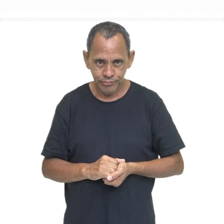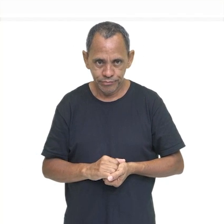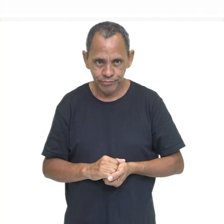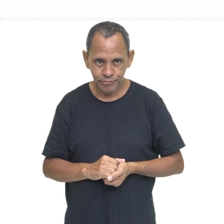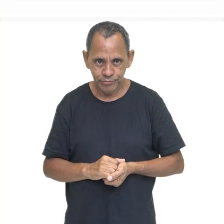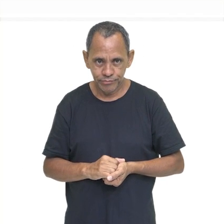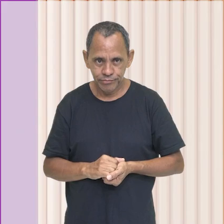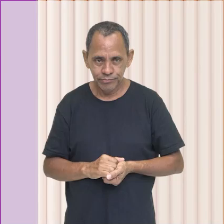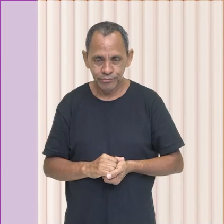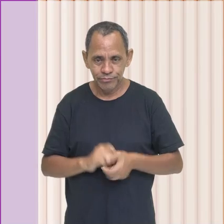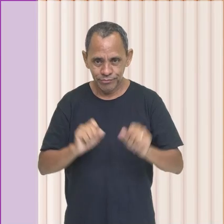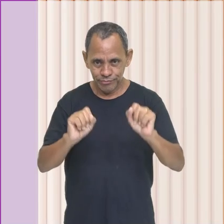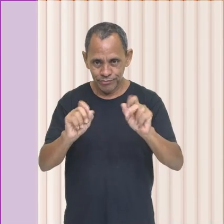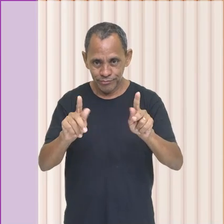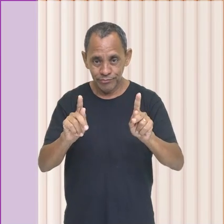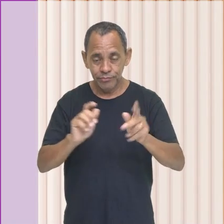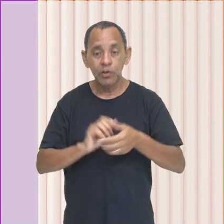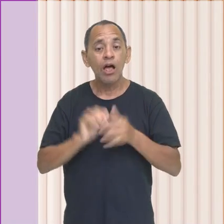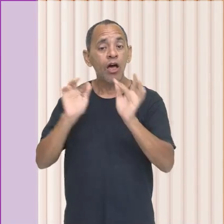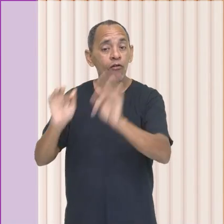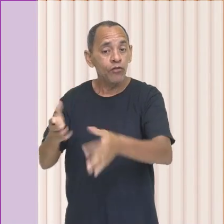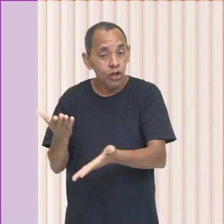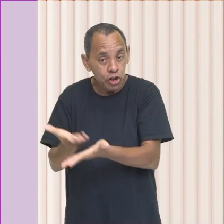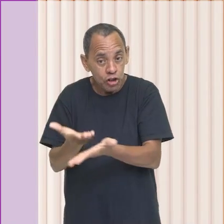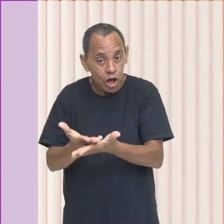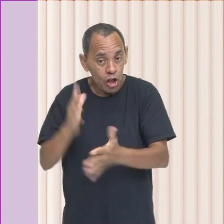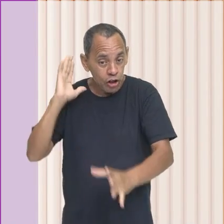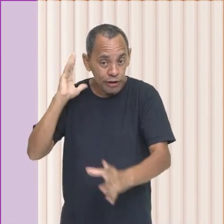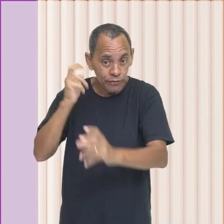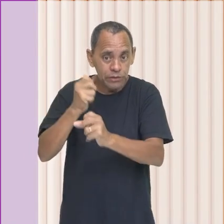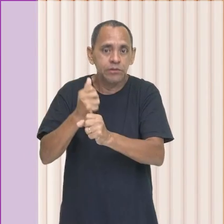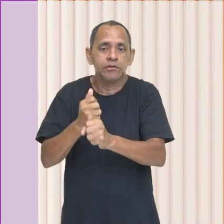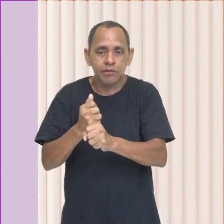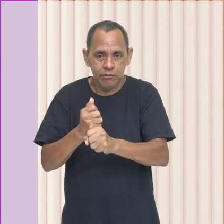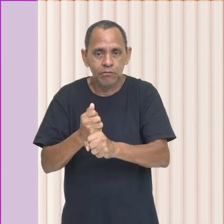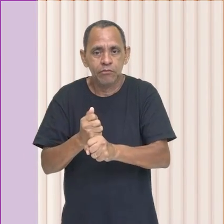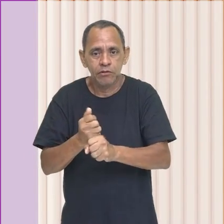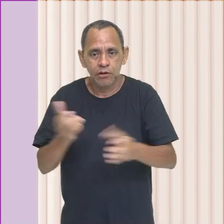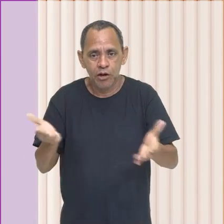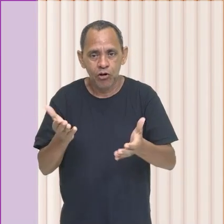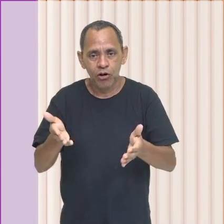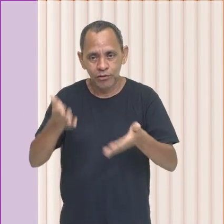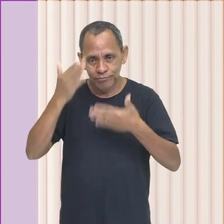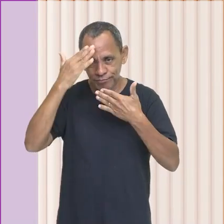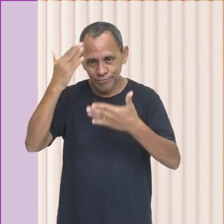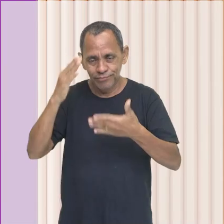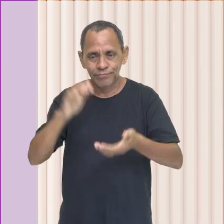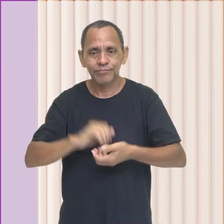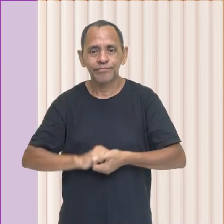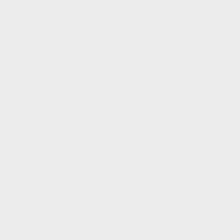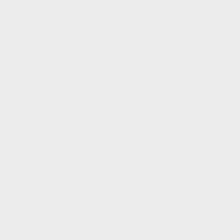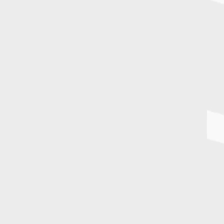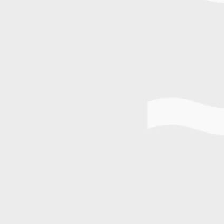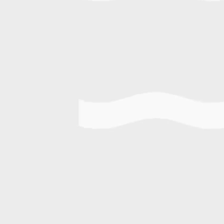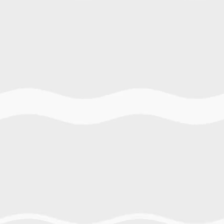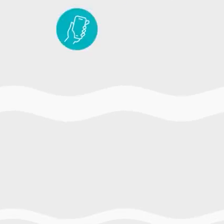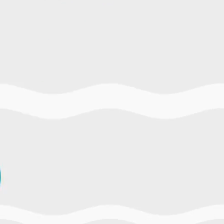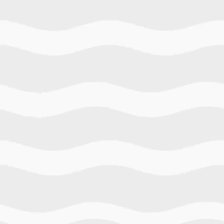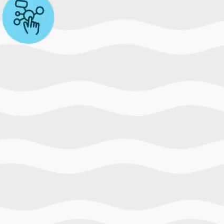tinha que encontrar tá bom chegamos ao final da nossa revisão Muito obrigado pela sua atenção